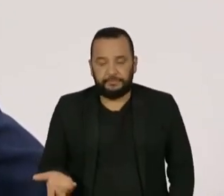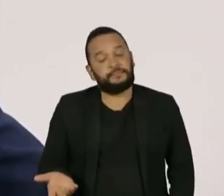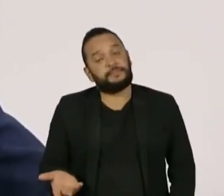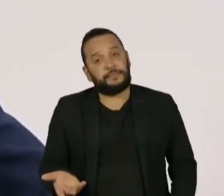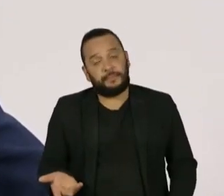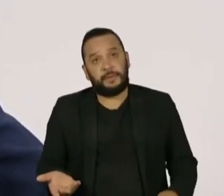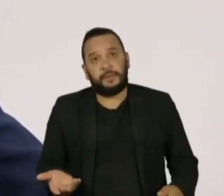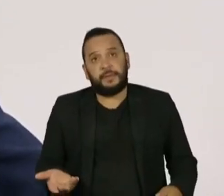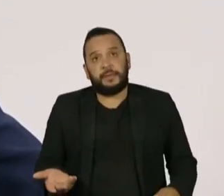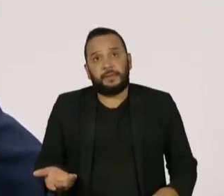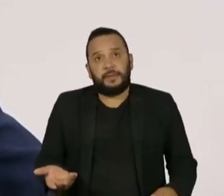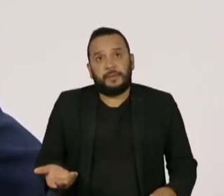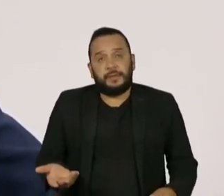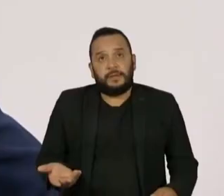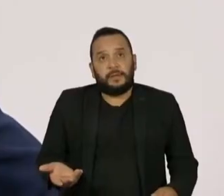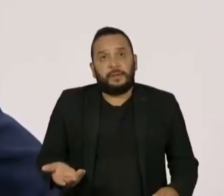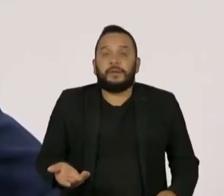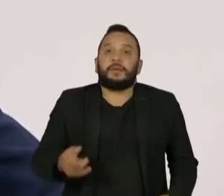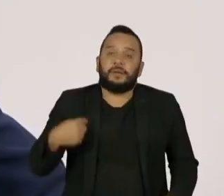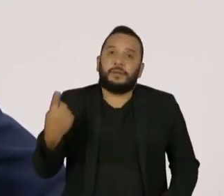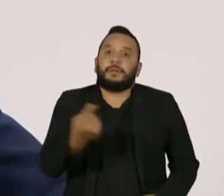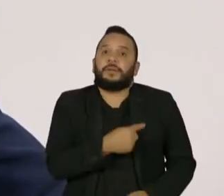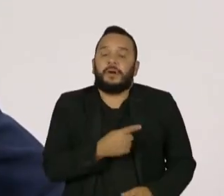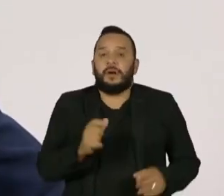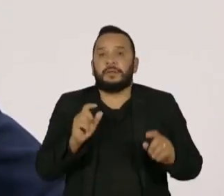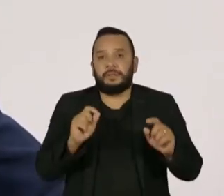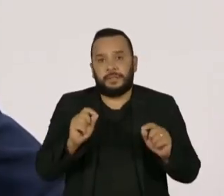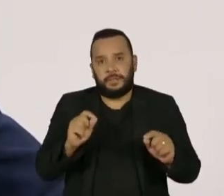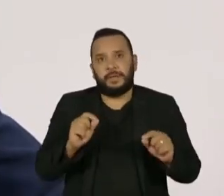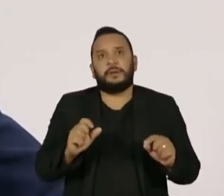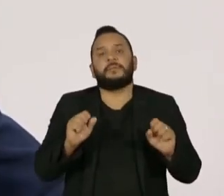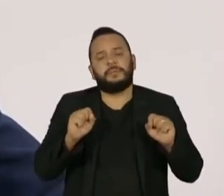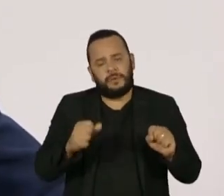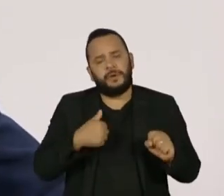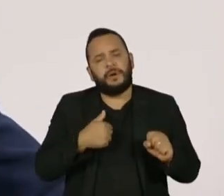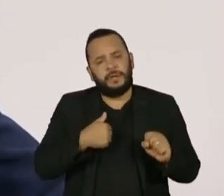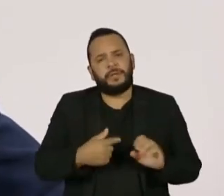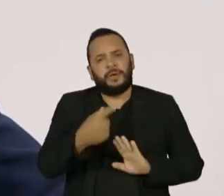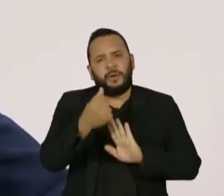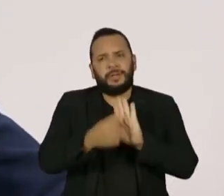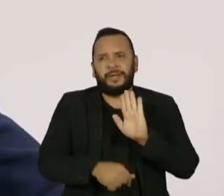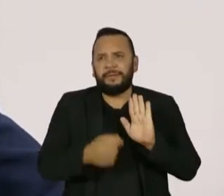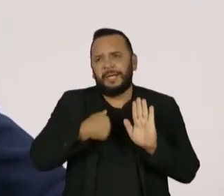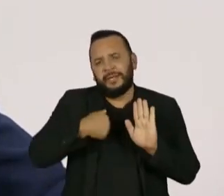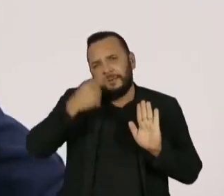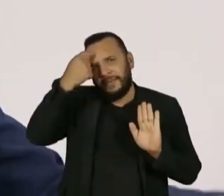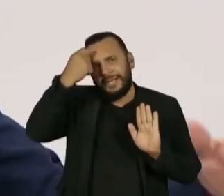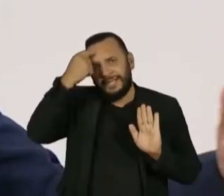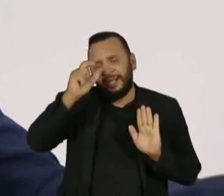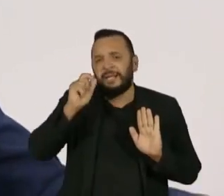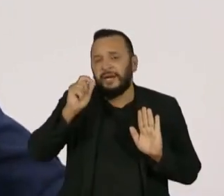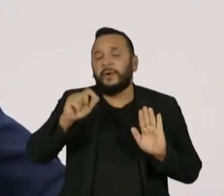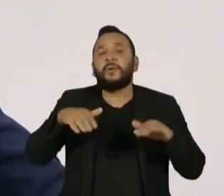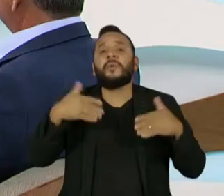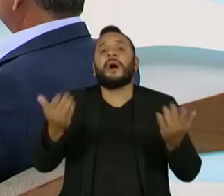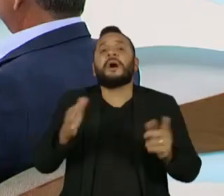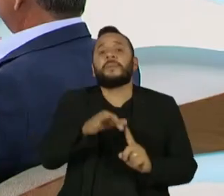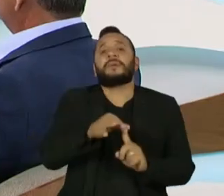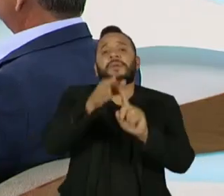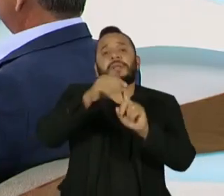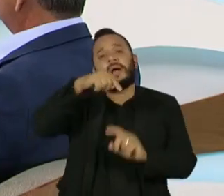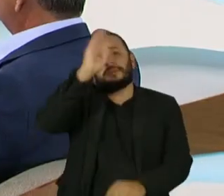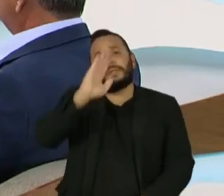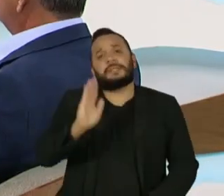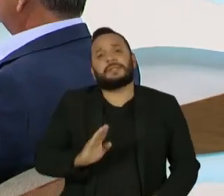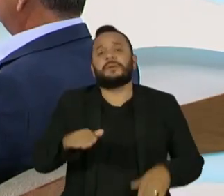base, nós temos a possibilidade de executarmos o orçamento levando em consideração qual é a prioridade que o Brasil tem,